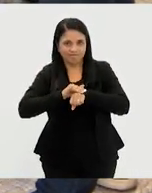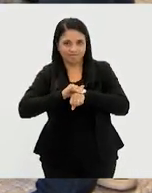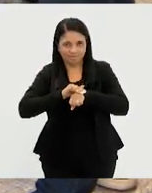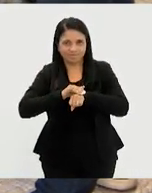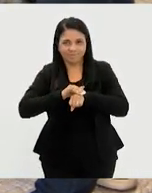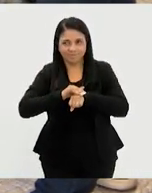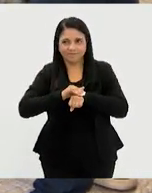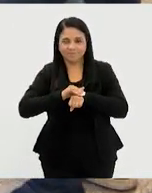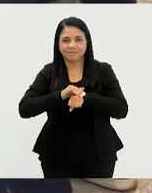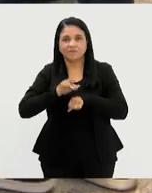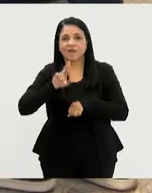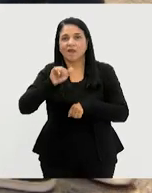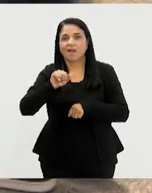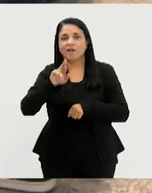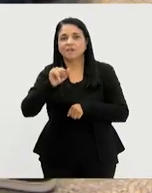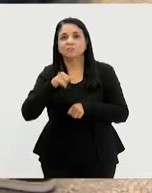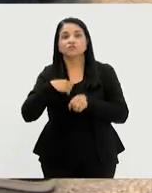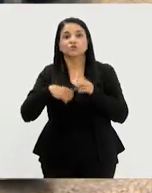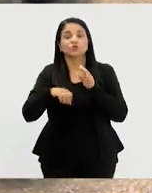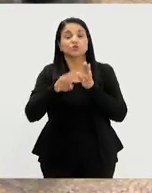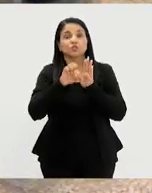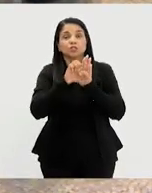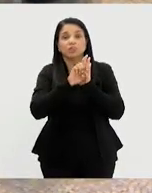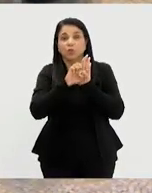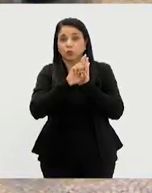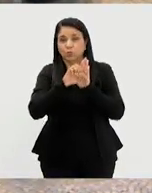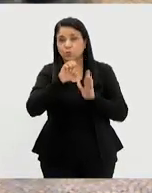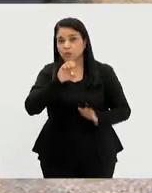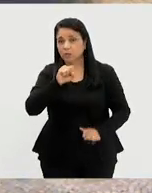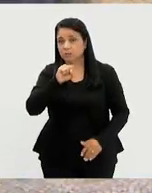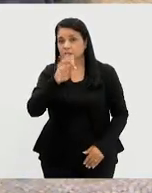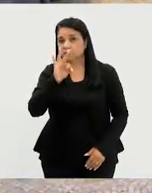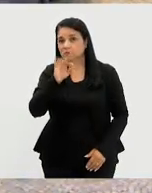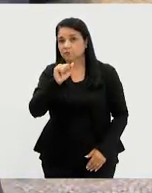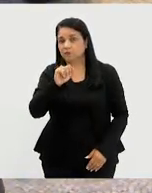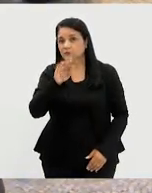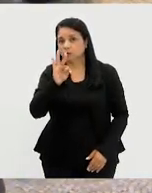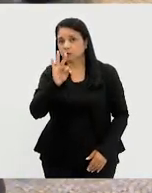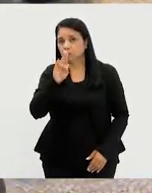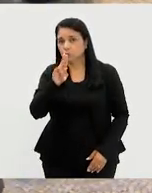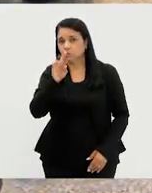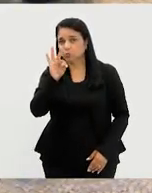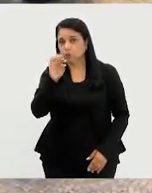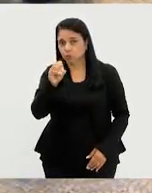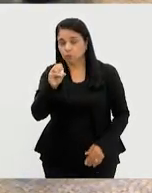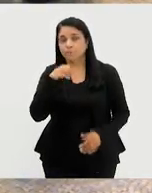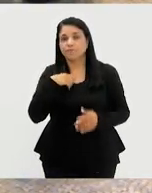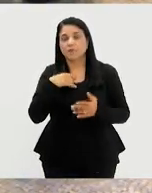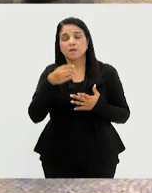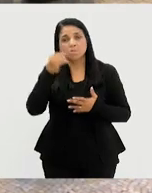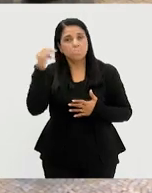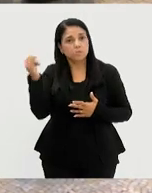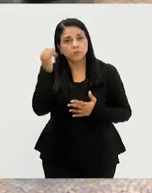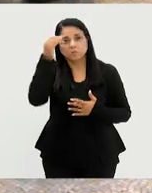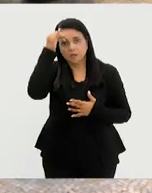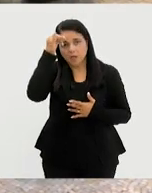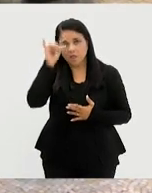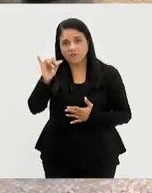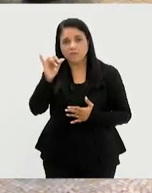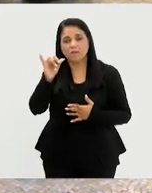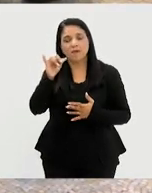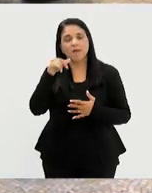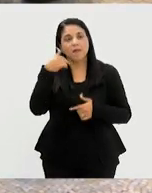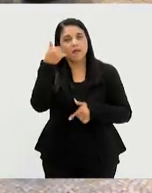e é importante pra gente fazer a prevenção e o trabalho